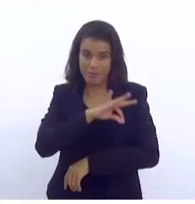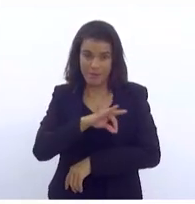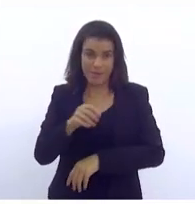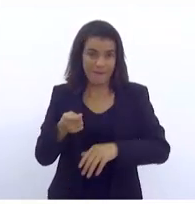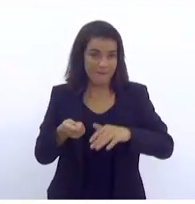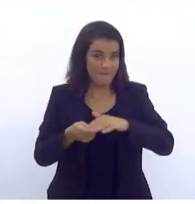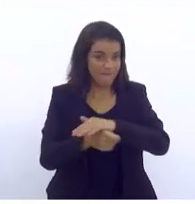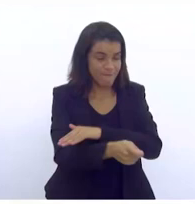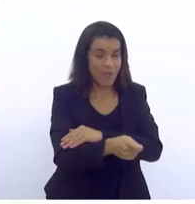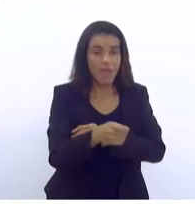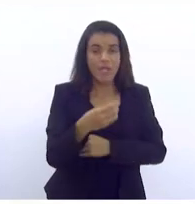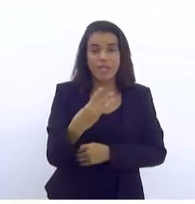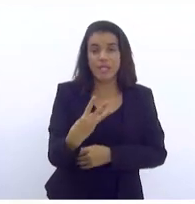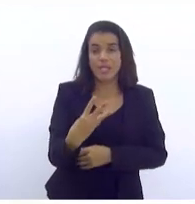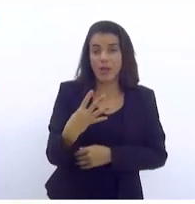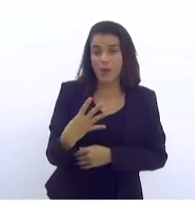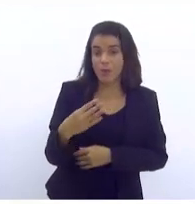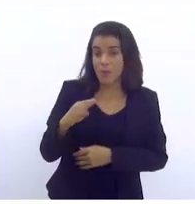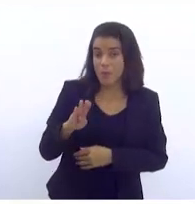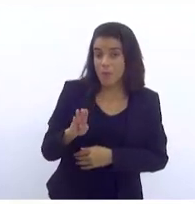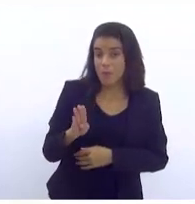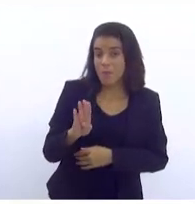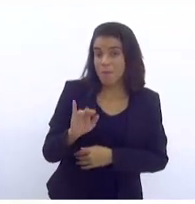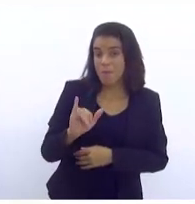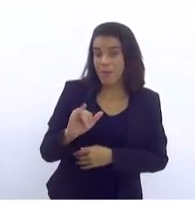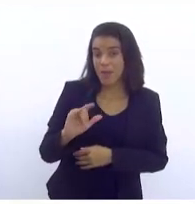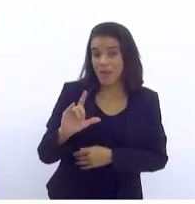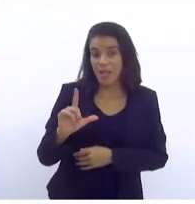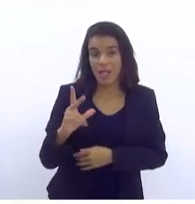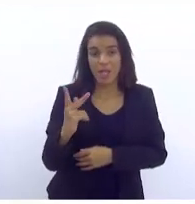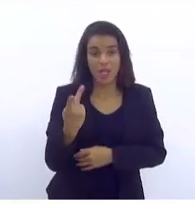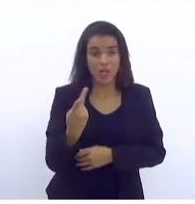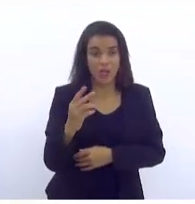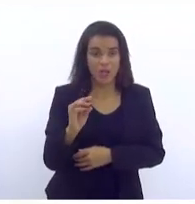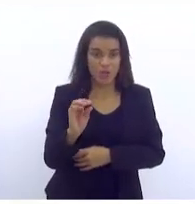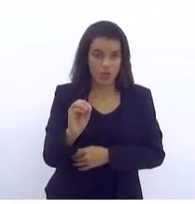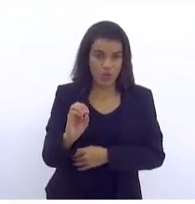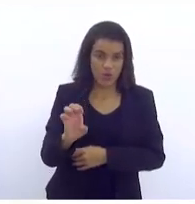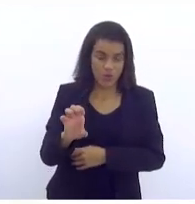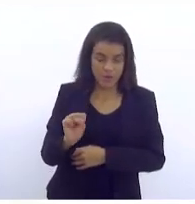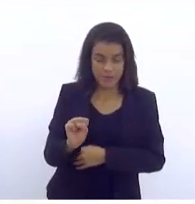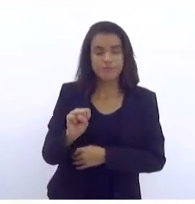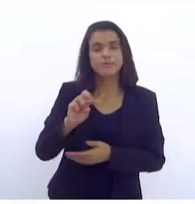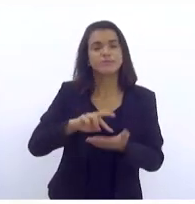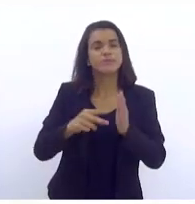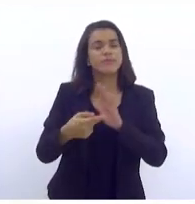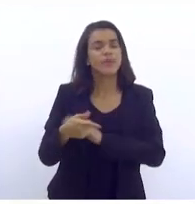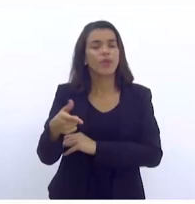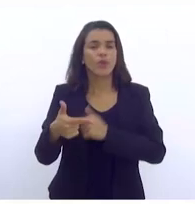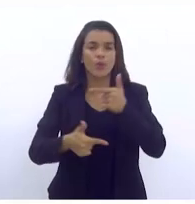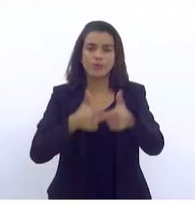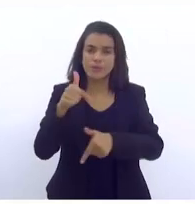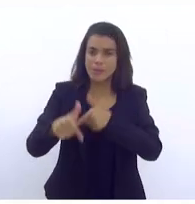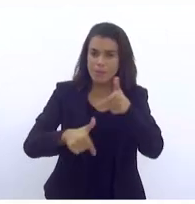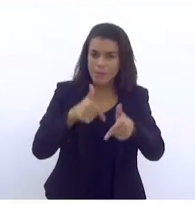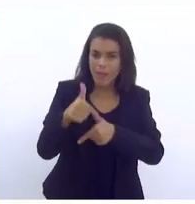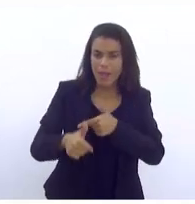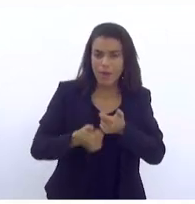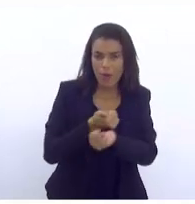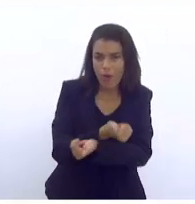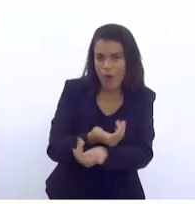é de cerca de 34 bilhões eh Isso significa que esses empregos com a partir desses empregos tem um